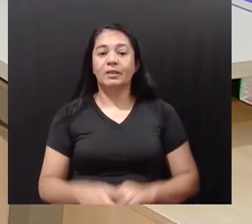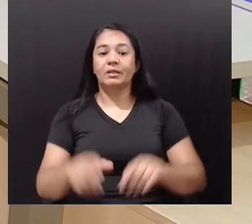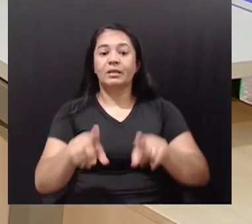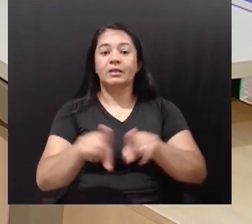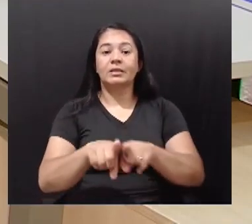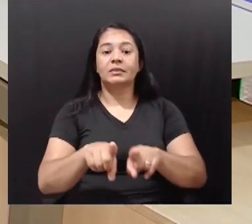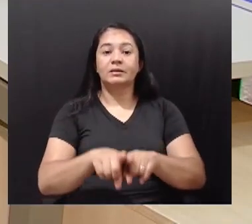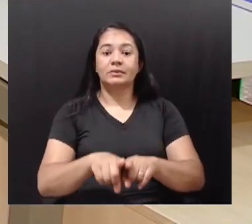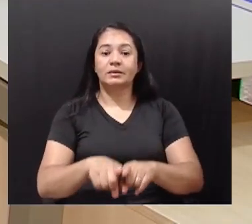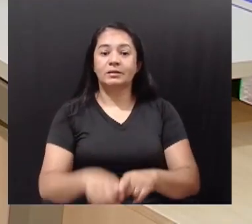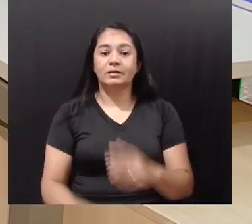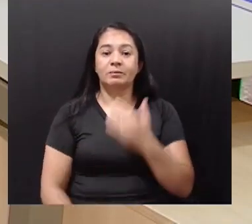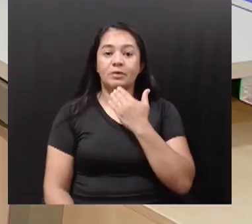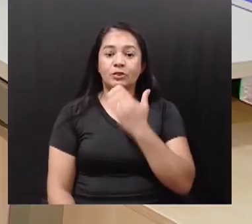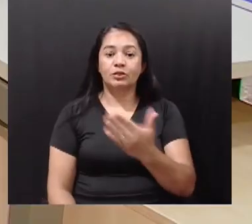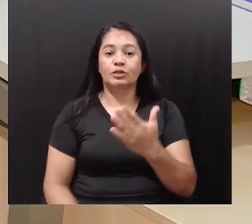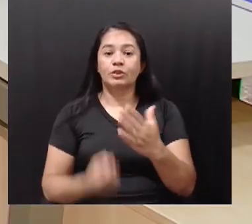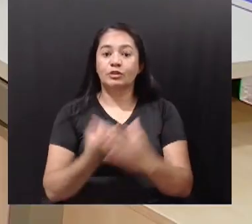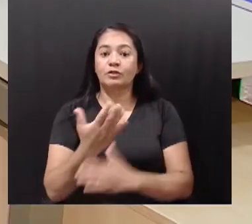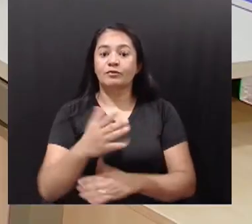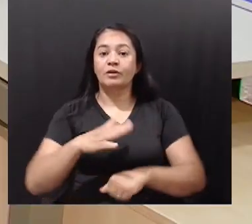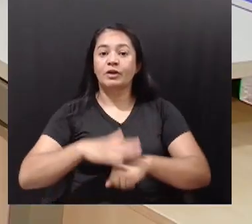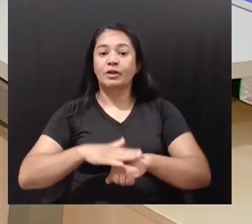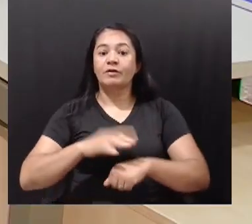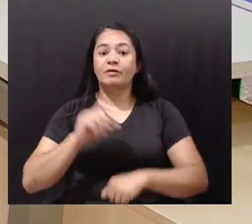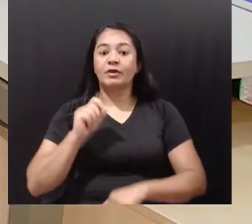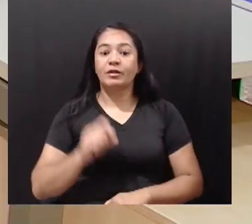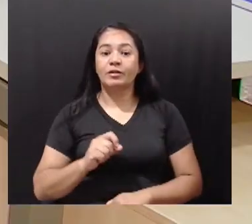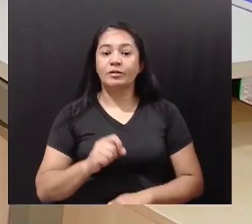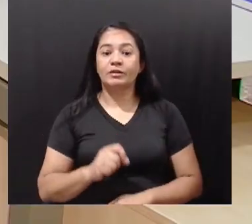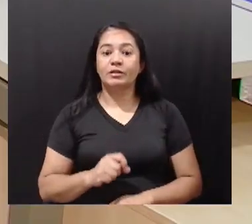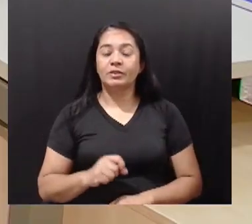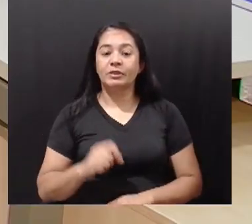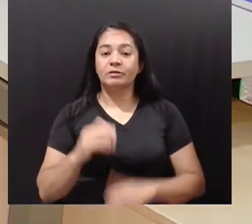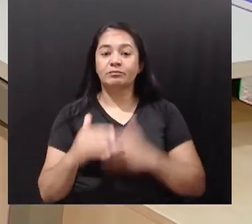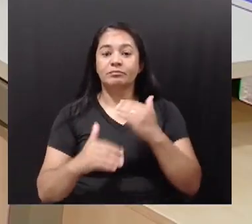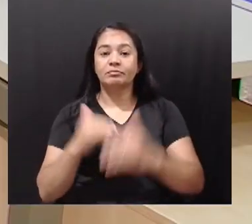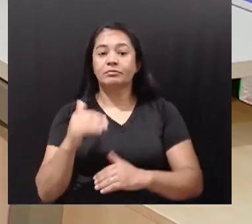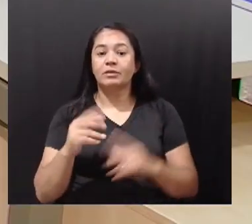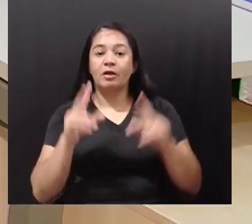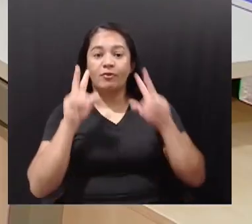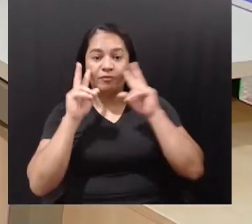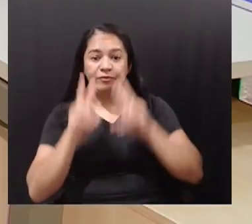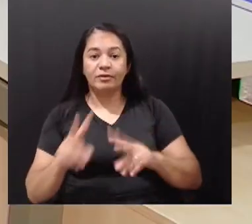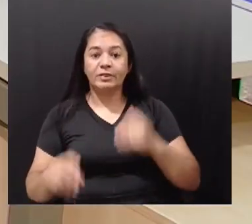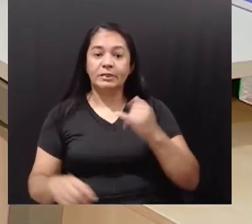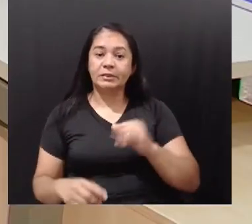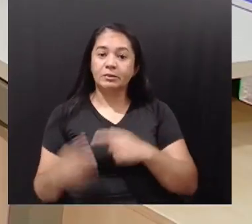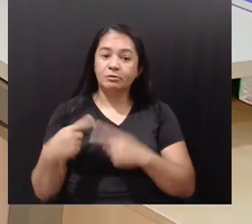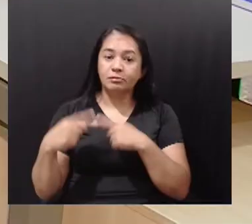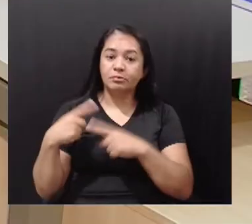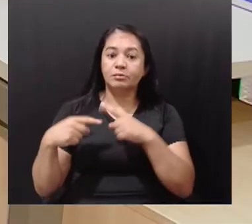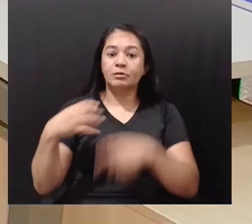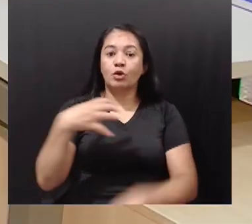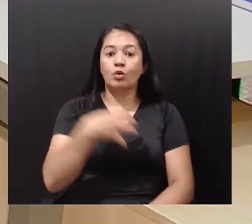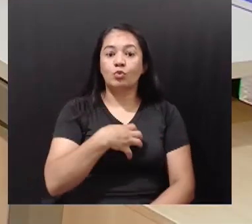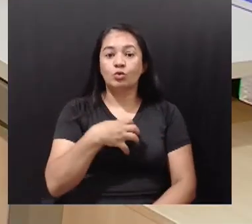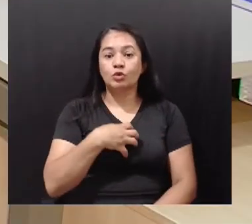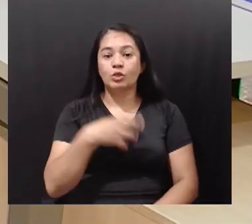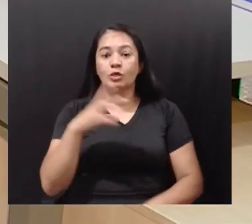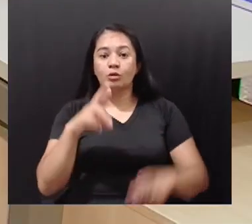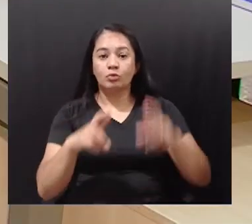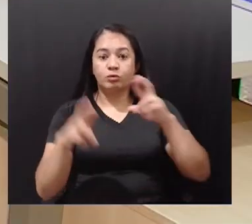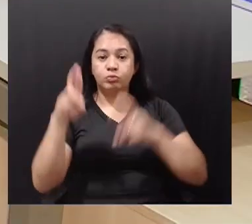externo faz, que a gente tenha esse balizador, porque depois ele vai ver se a gente tem desempenhado também uma forma dele fiscalizar a atuação